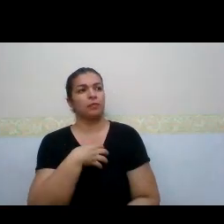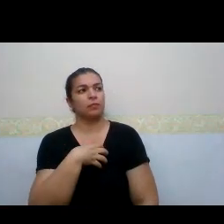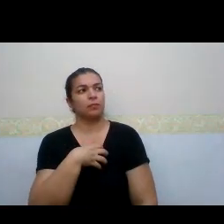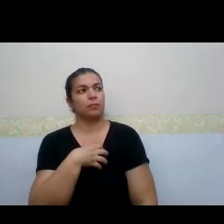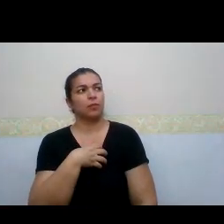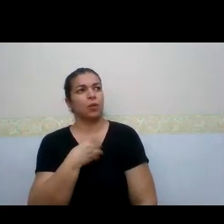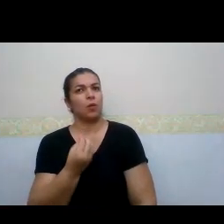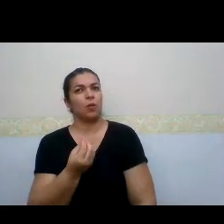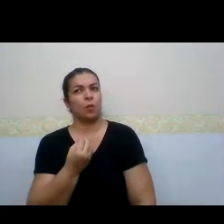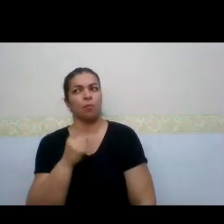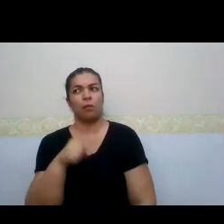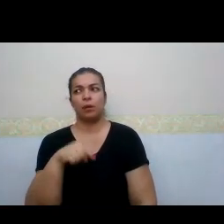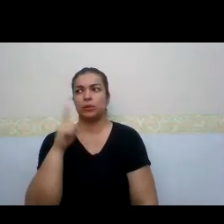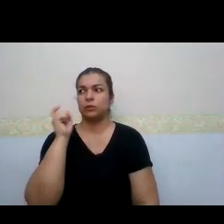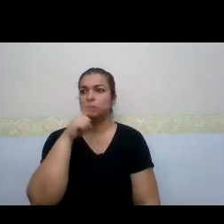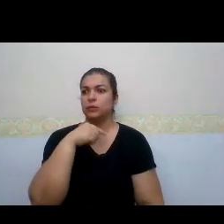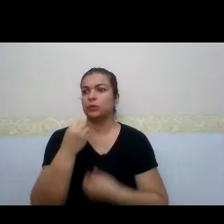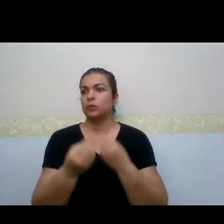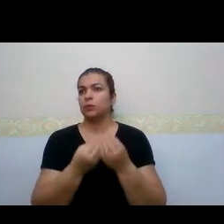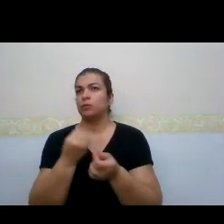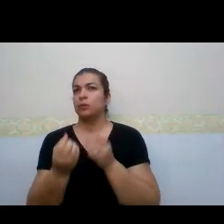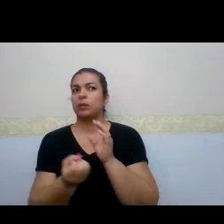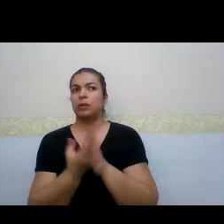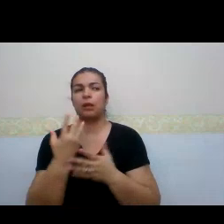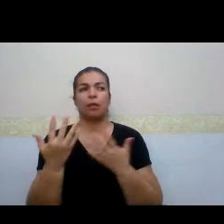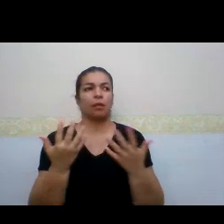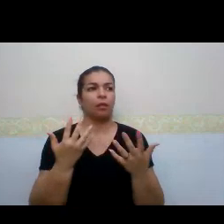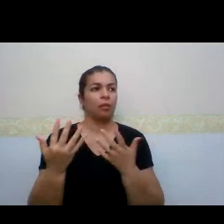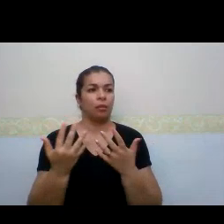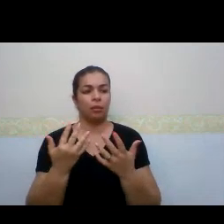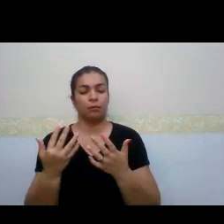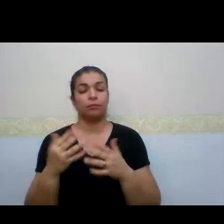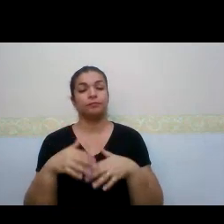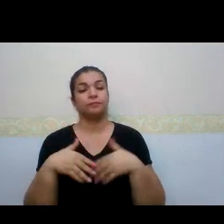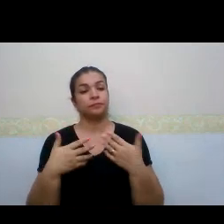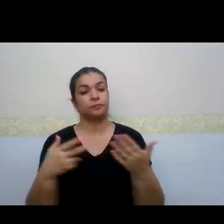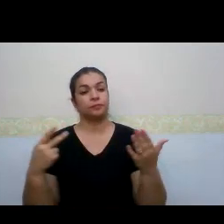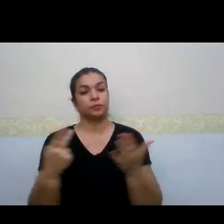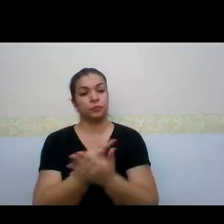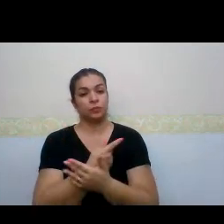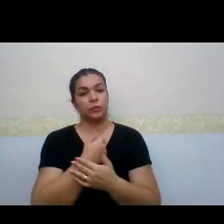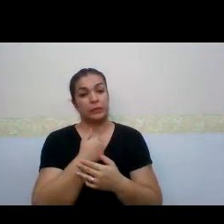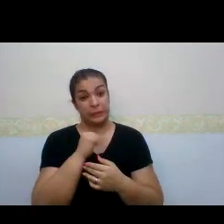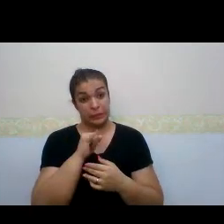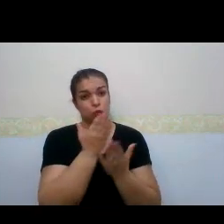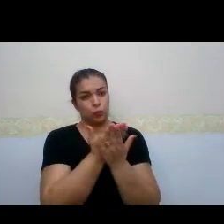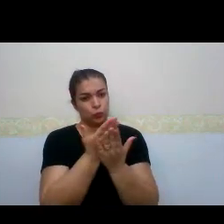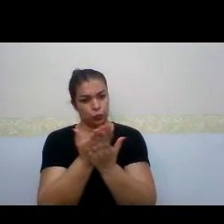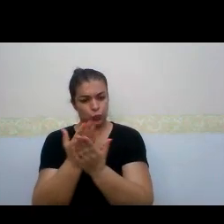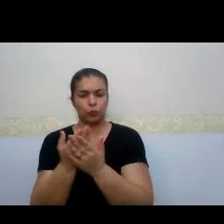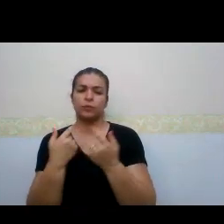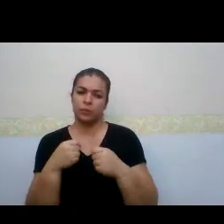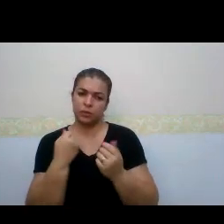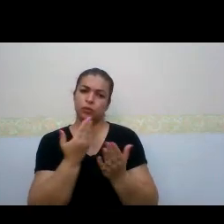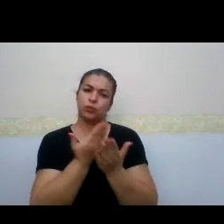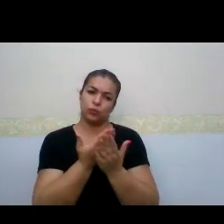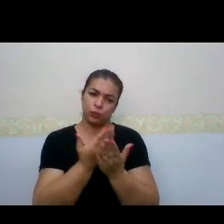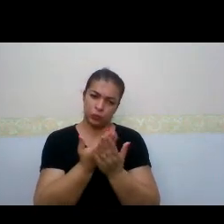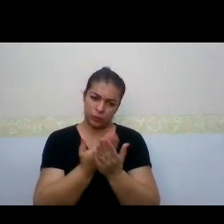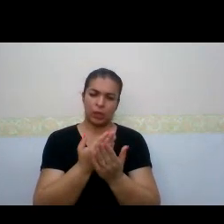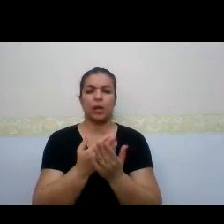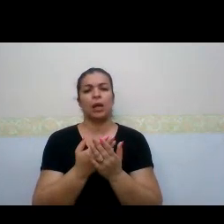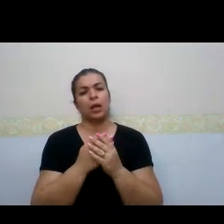muito difícil, até que, após um breve estudo, você tem que fazer um estudo da literatura